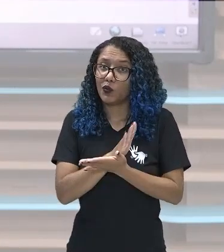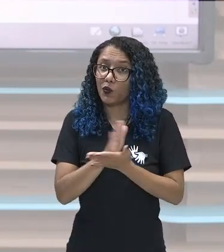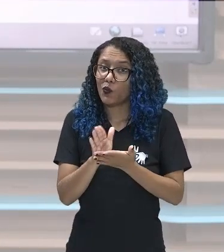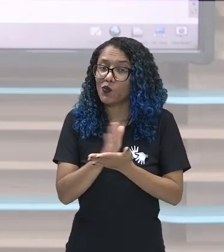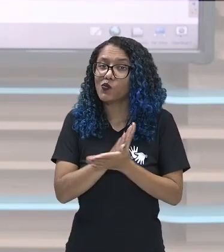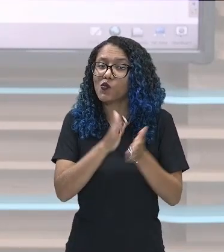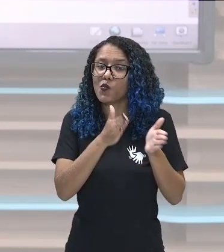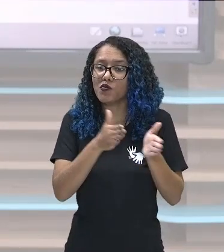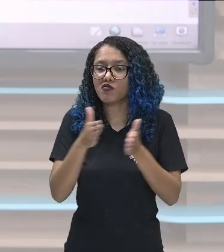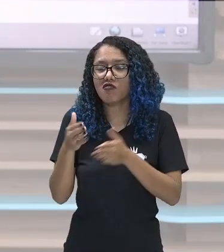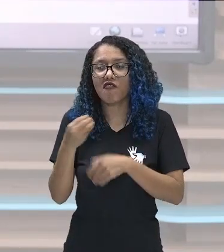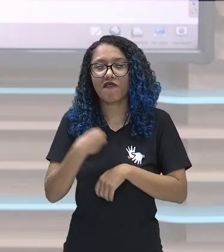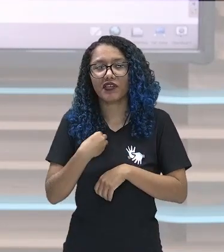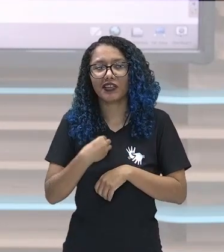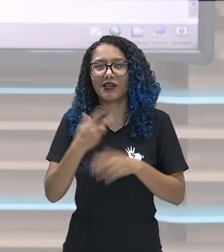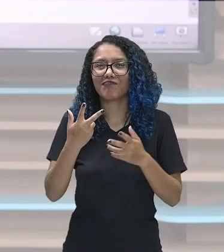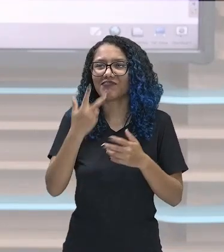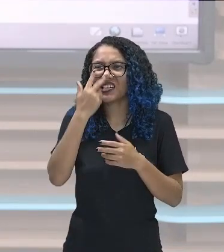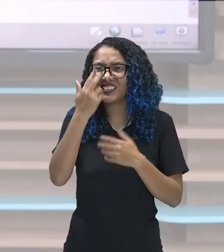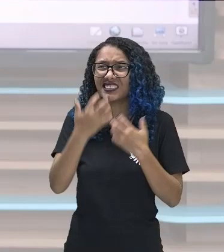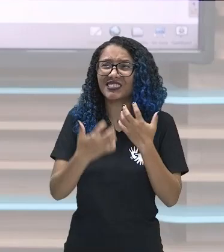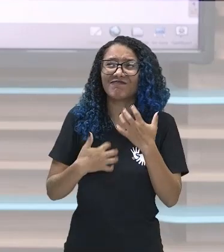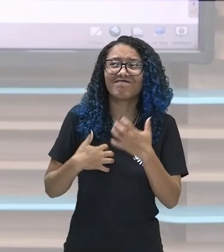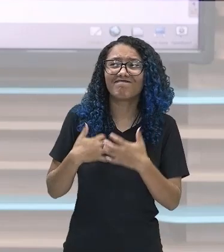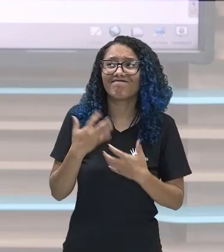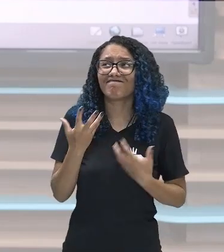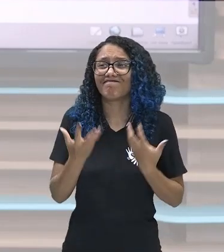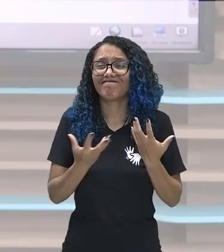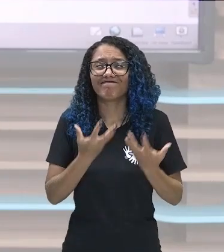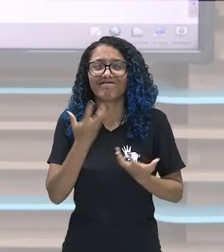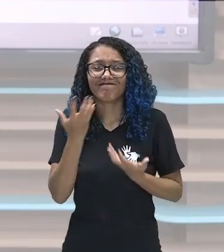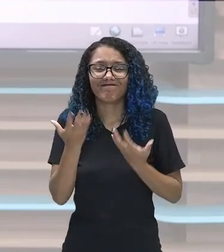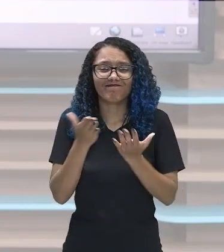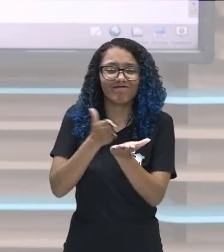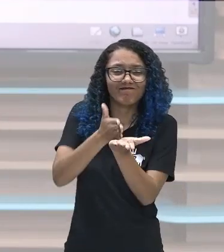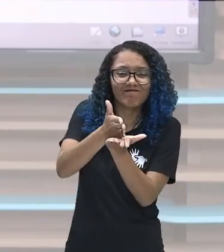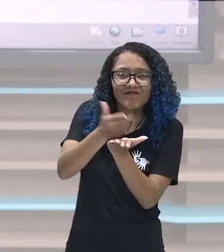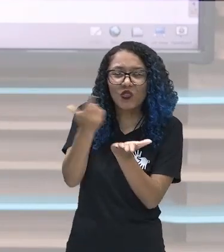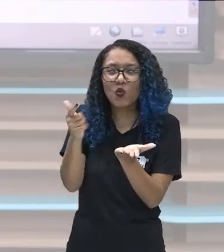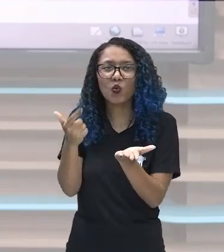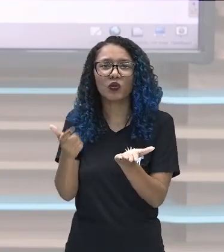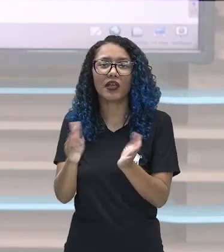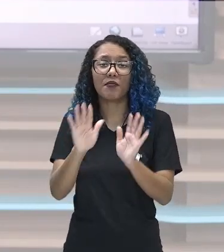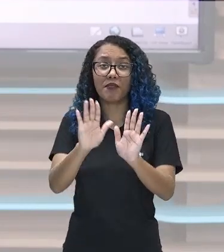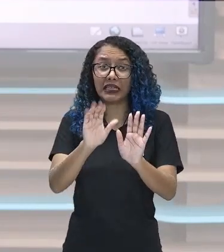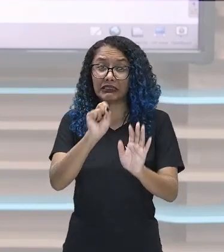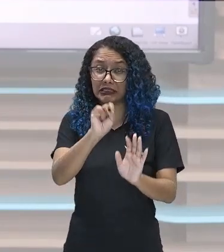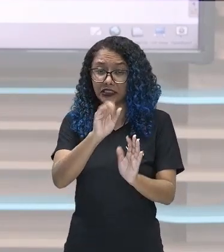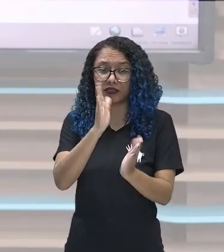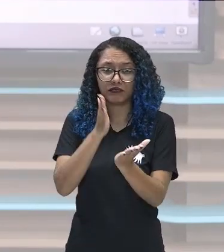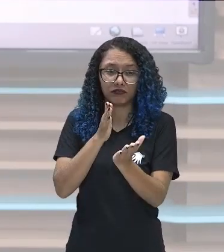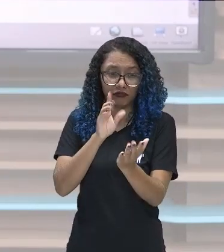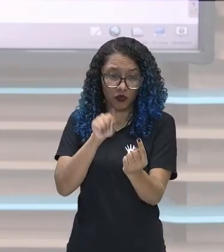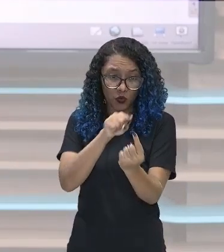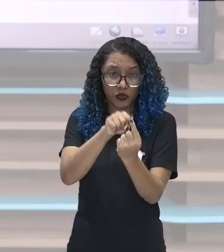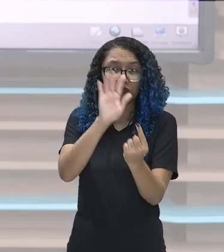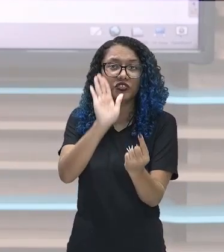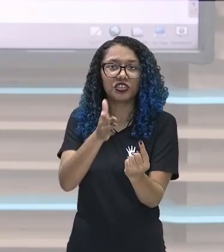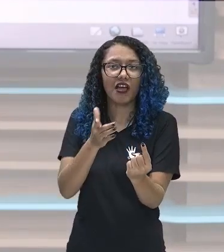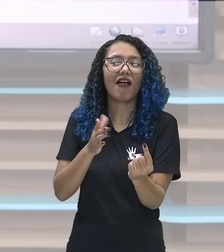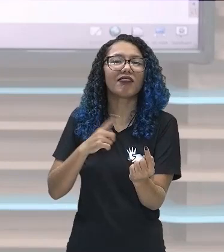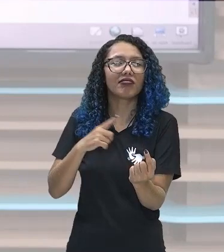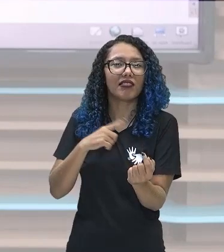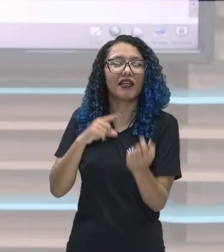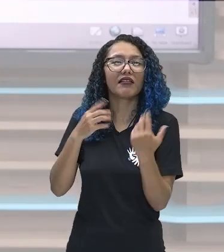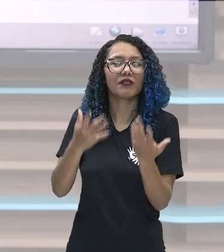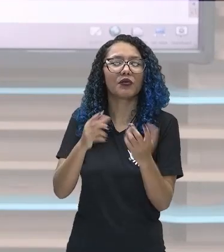da gente, realmente parece que a gente está meio perdido. Porém, uma pessoa que já encontrou seu propósito, possivelmente ou